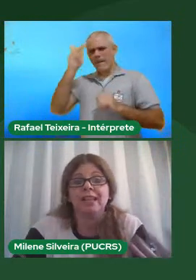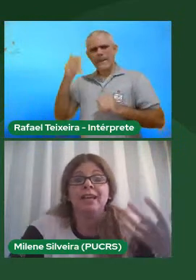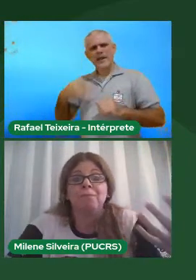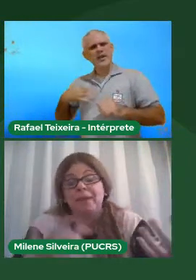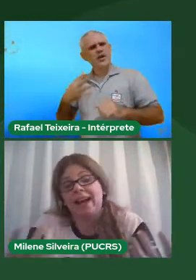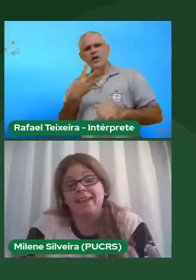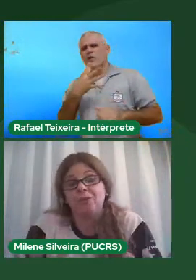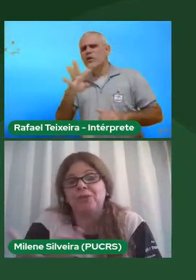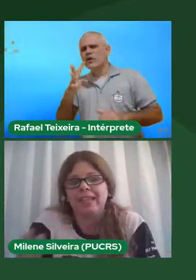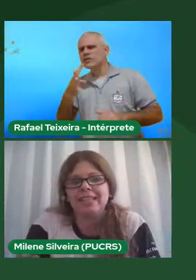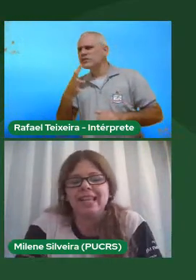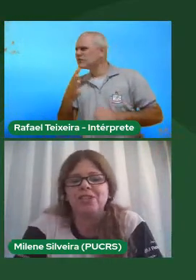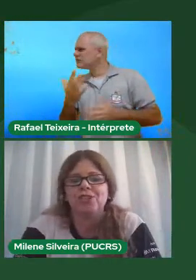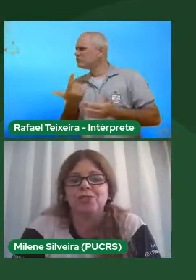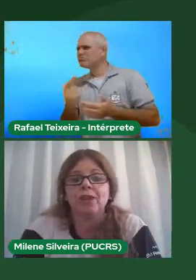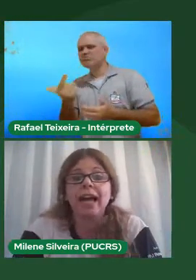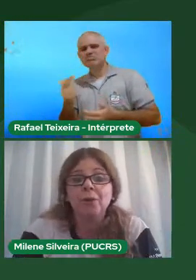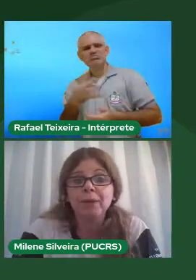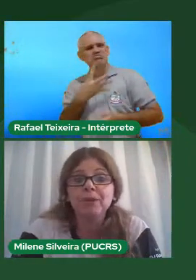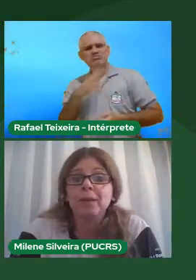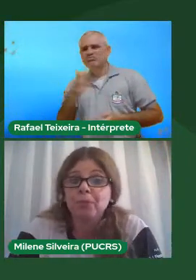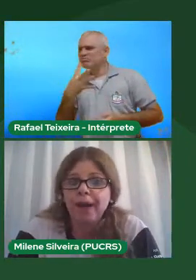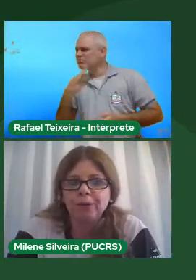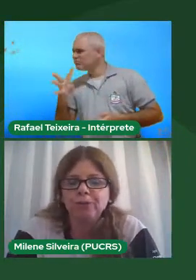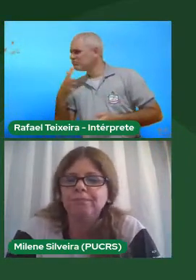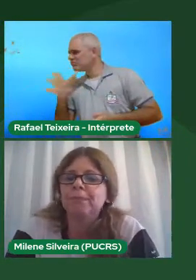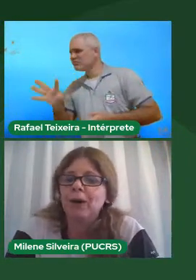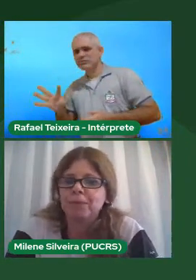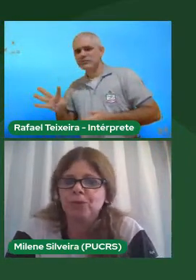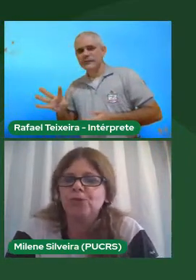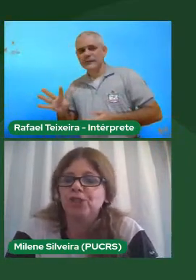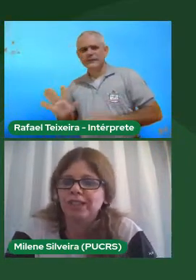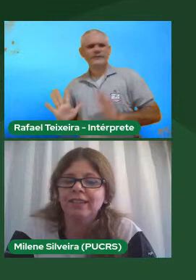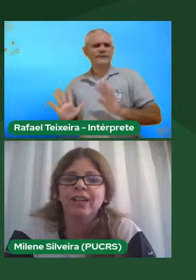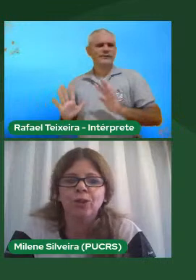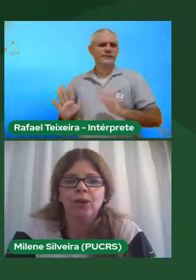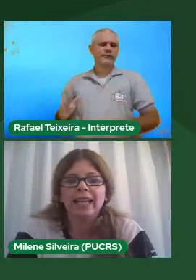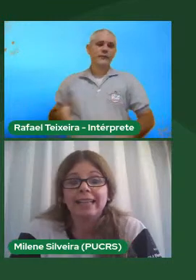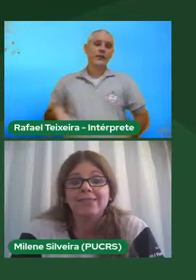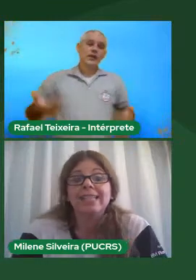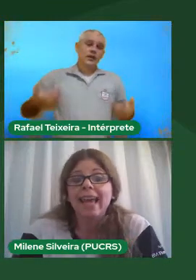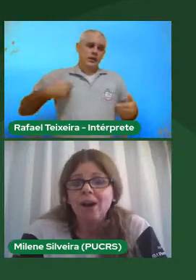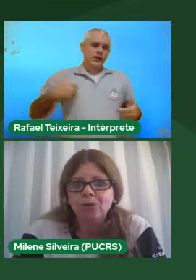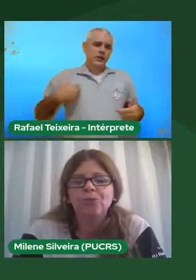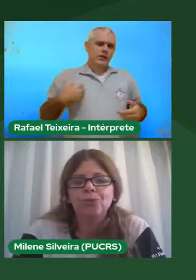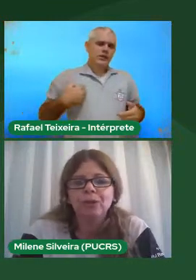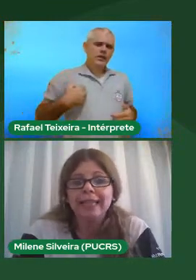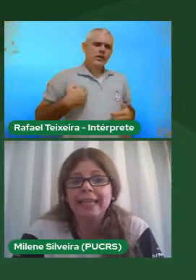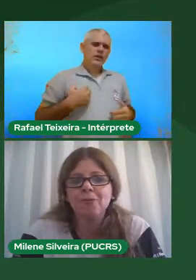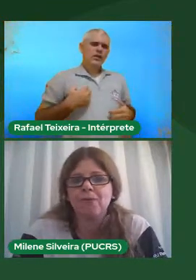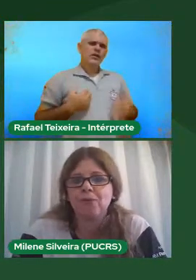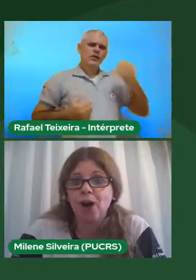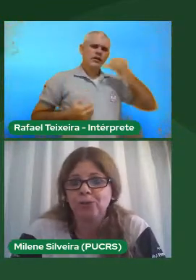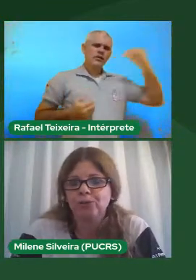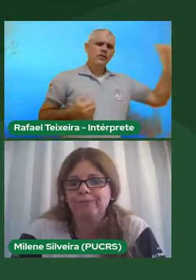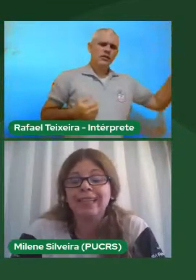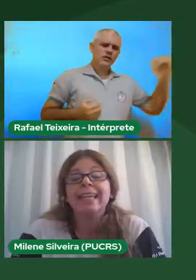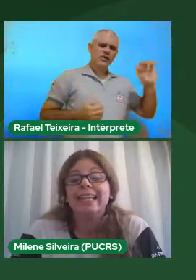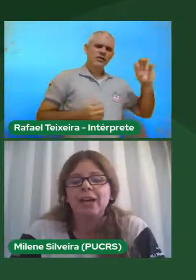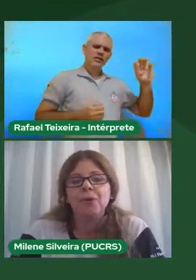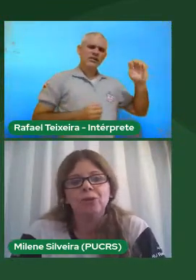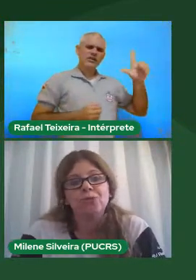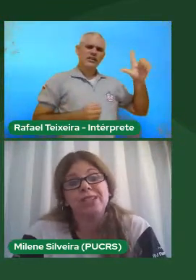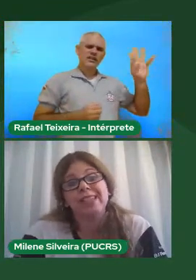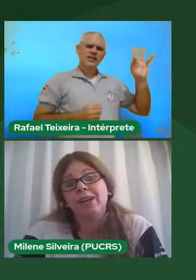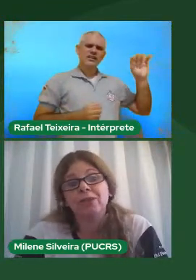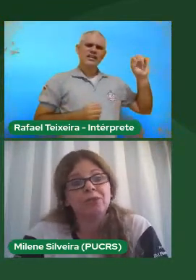pessoas, para eu ter esse registro. Aí eu perguntei para o Elton, meu amigo de longa data, assim, Elton, tu não tem nenhuma foto? E